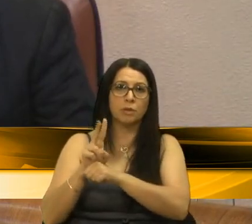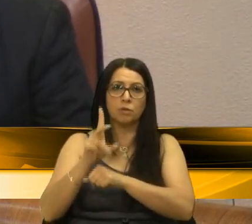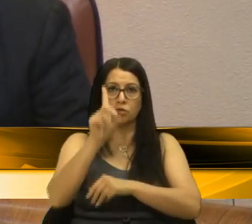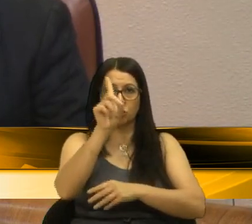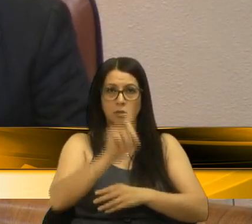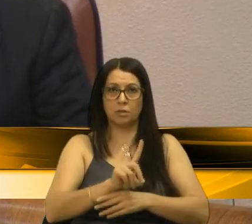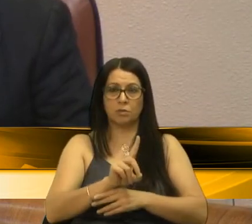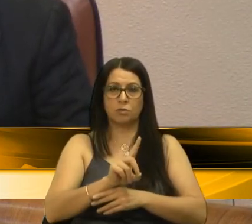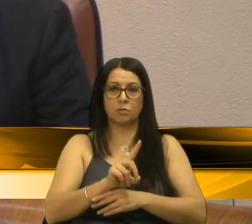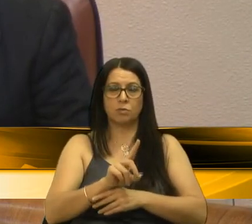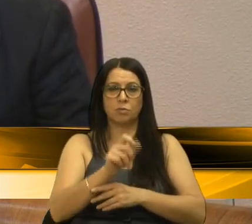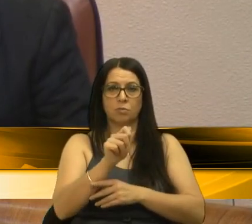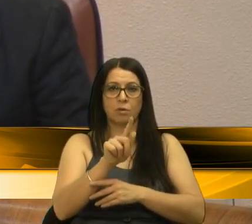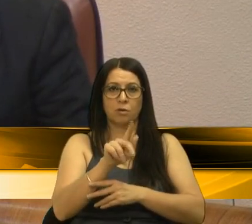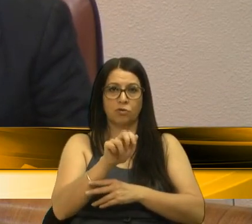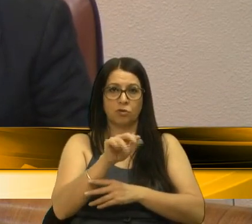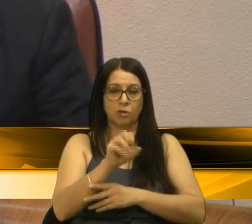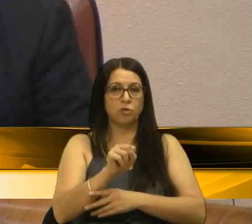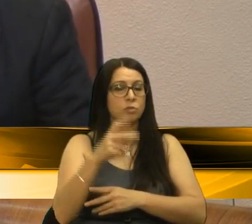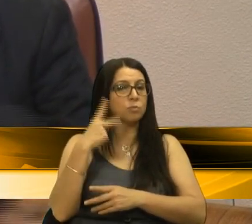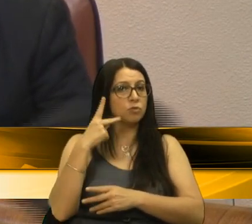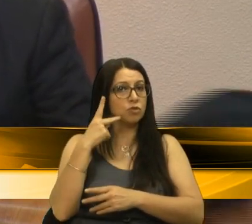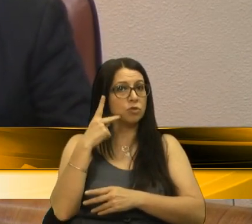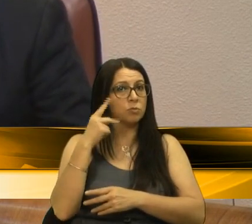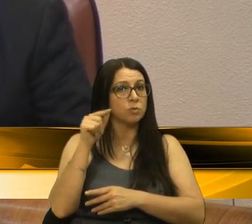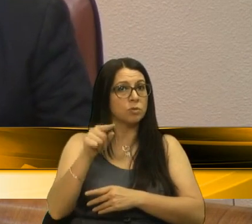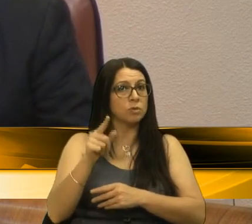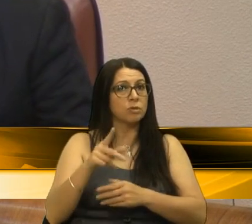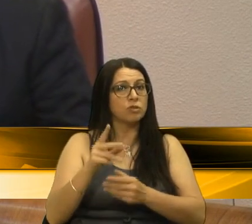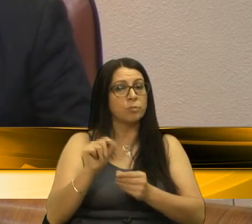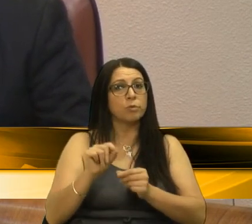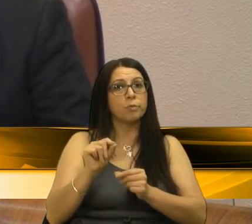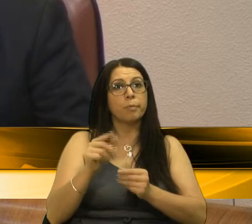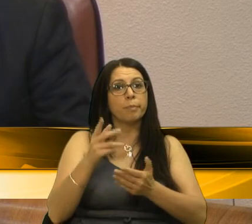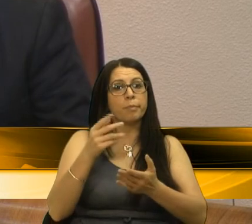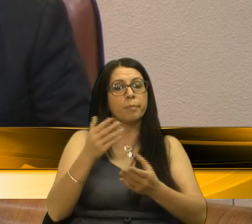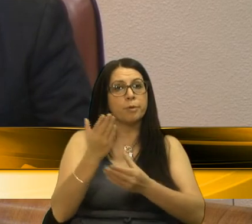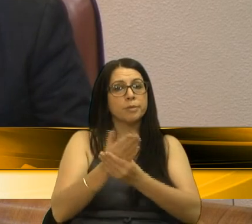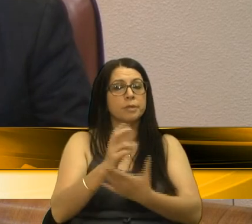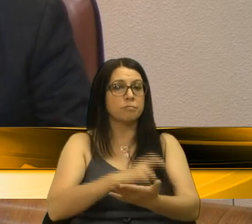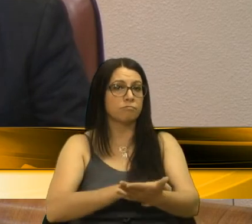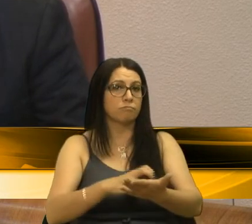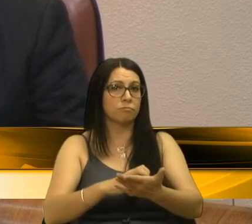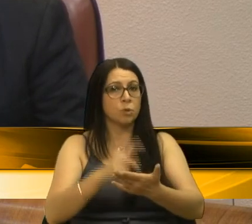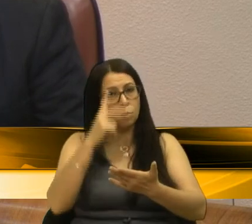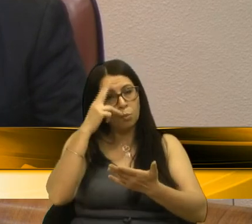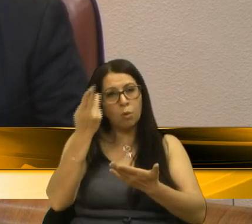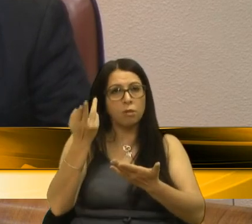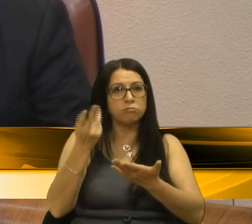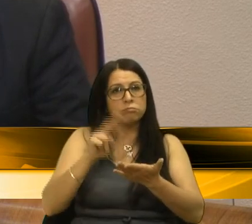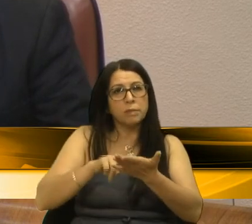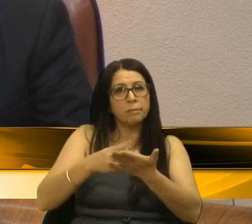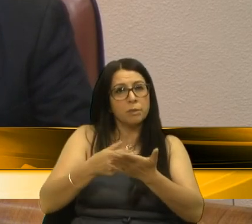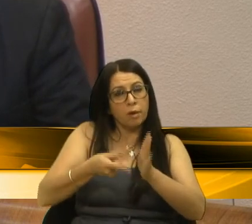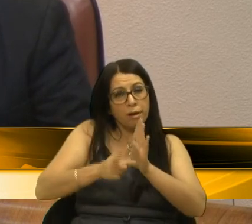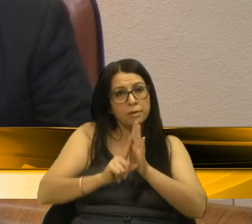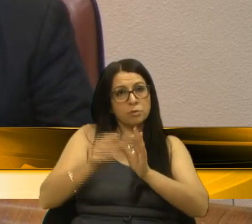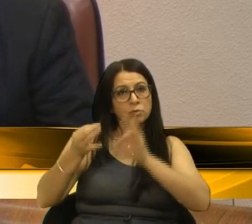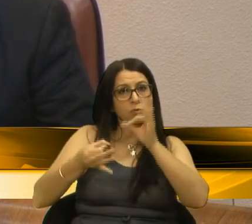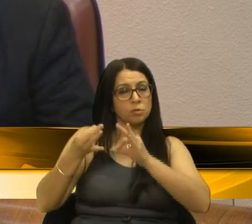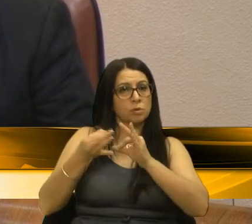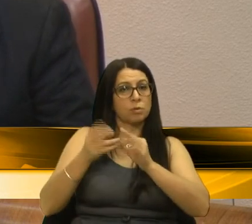agentes políticos municipais, sujeitos a processo de cassação, uma interpretação prejudicial